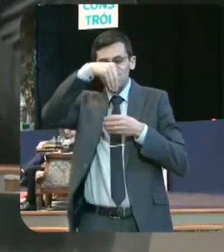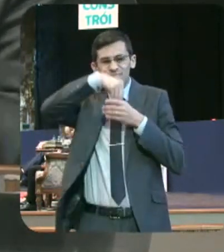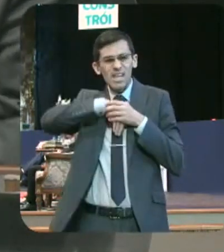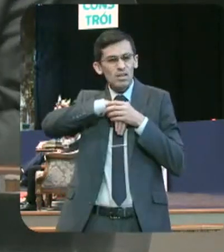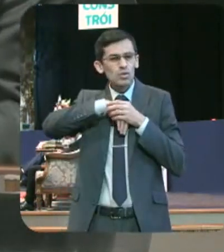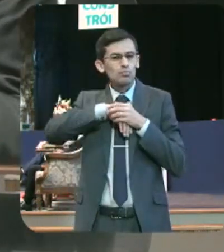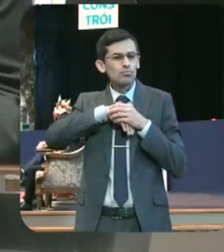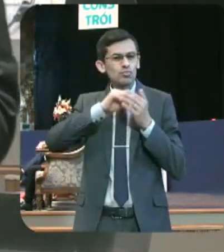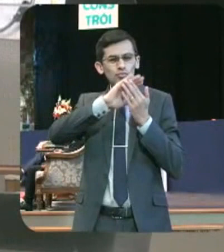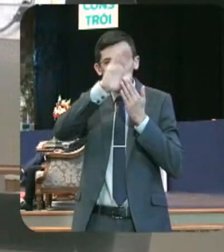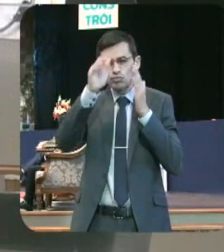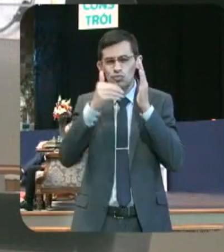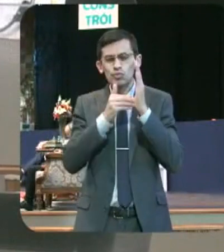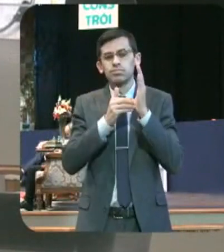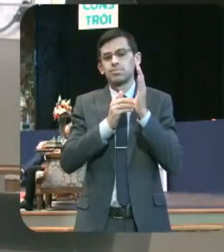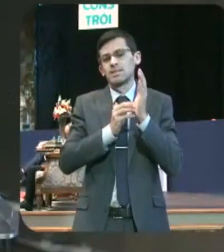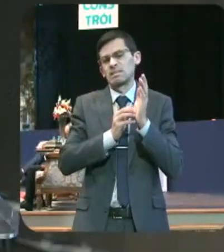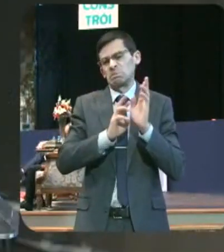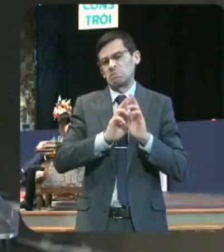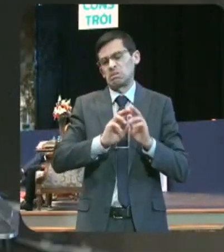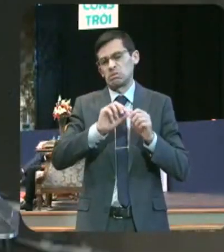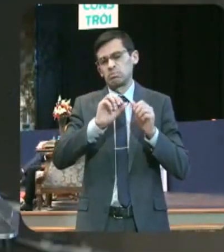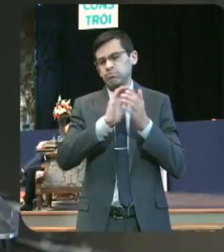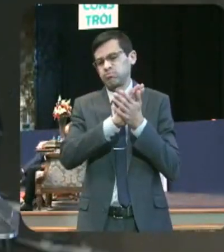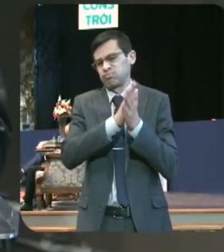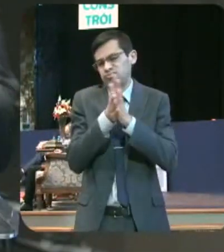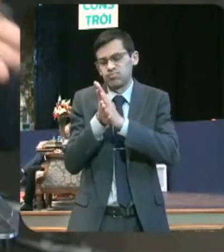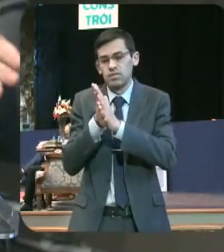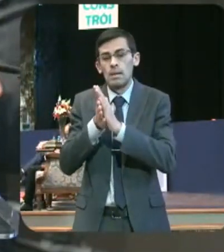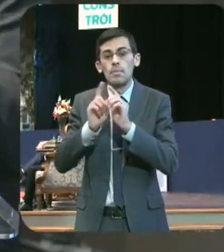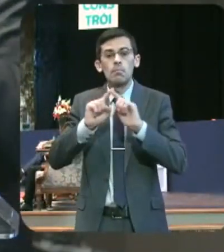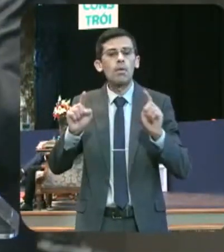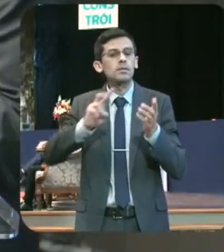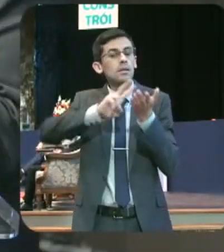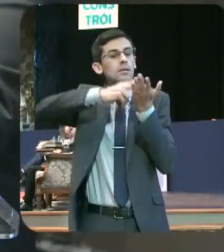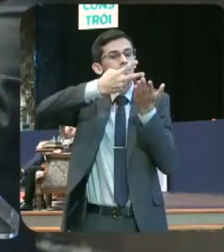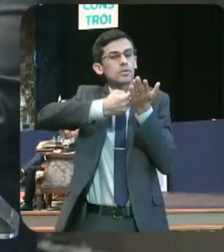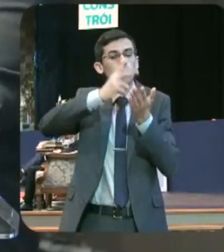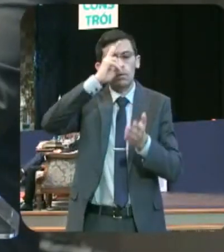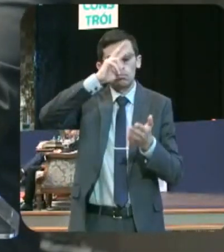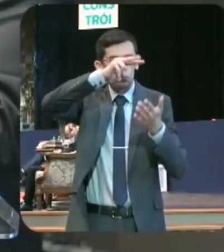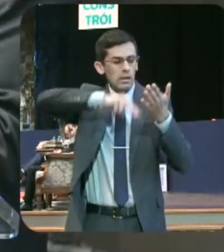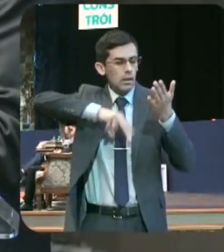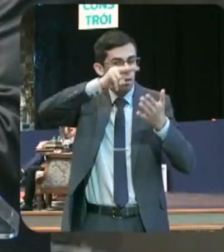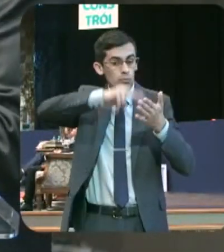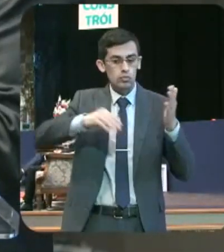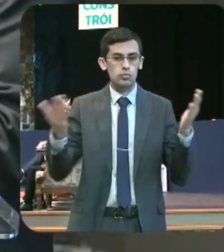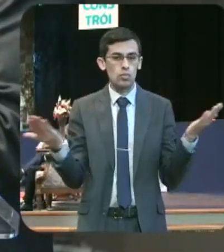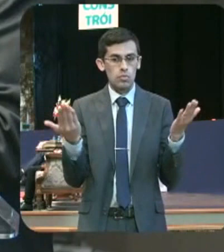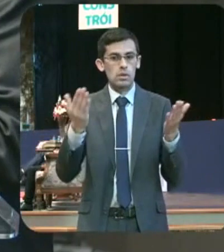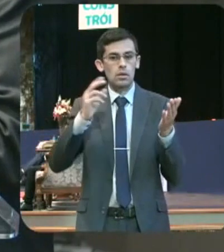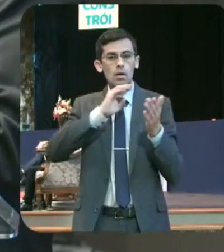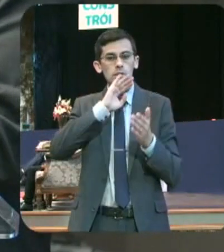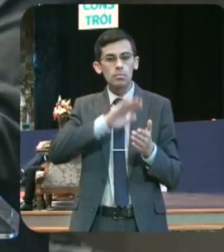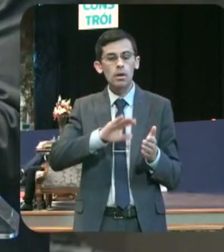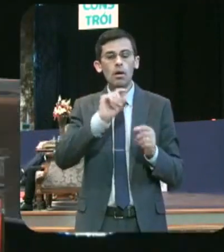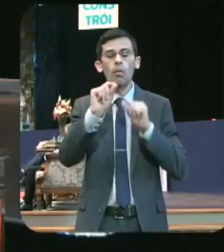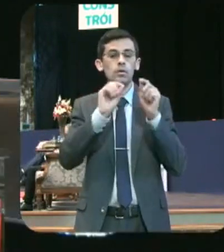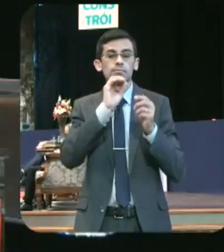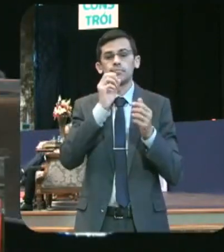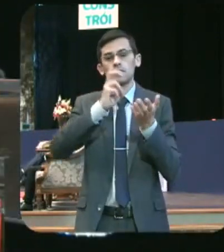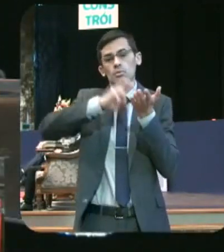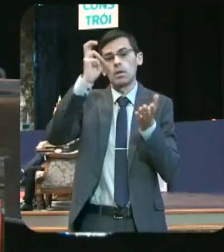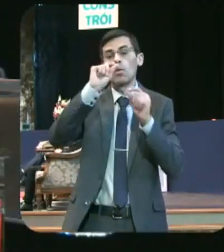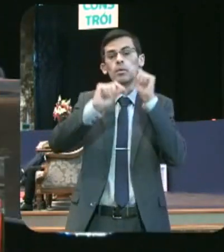depravação assintosa. E é por isso que a tradução que lemos aqui, que eu li aqui, descreve isso